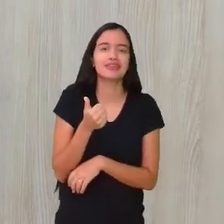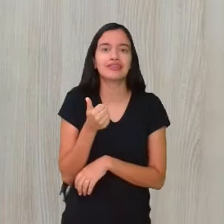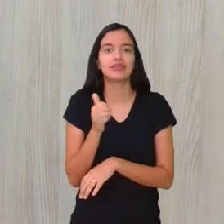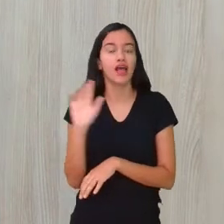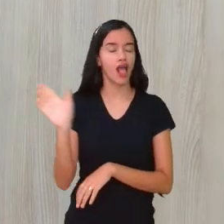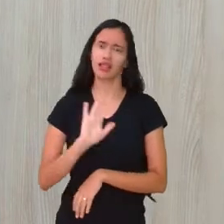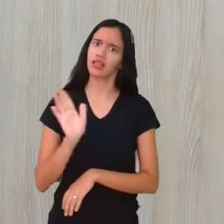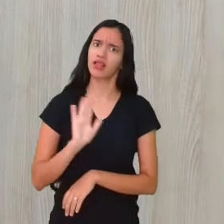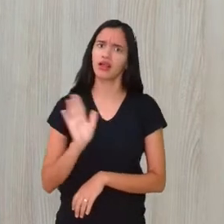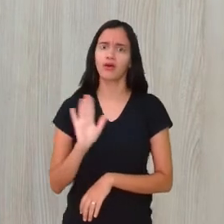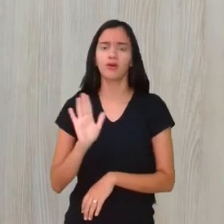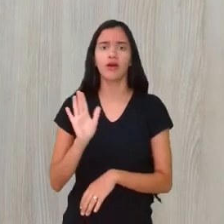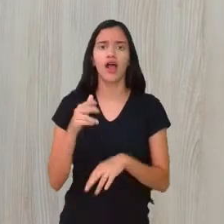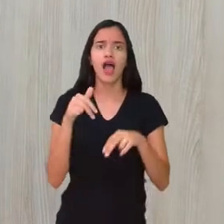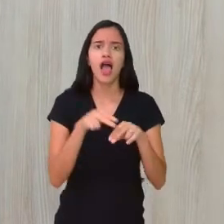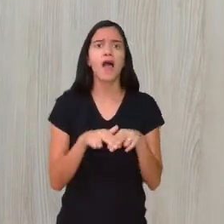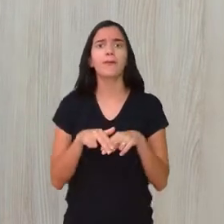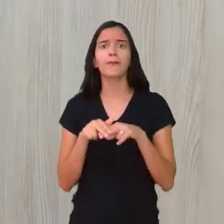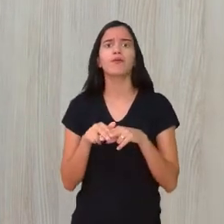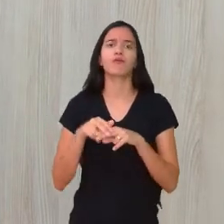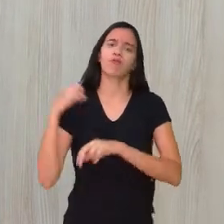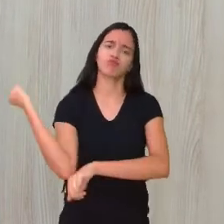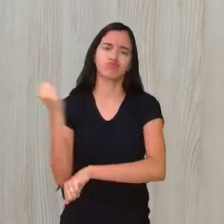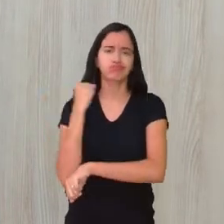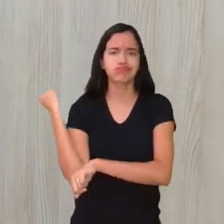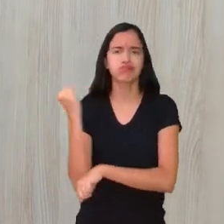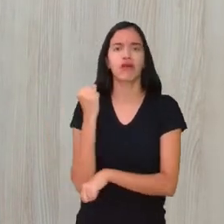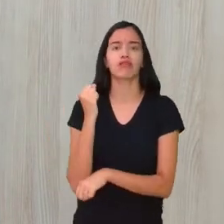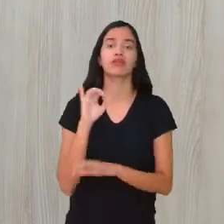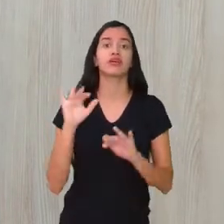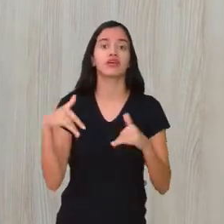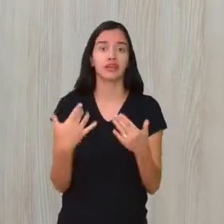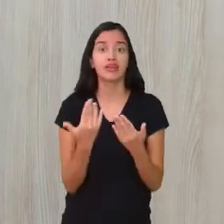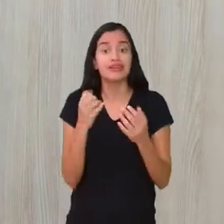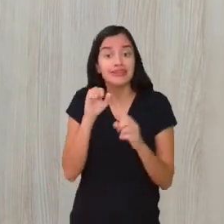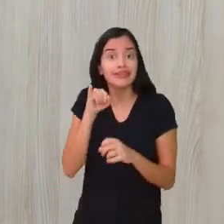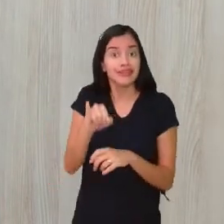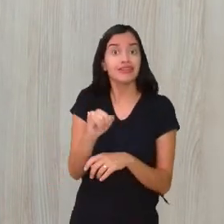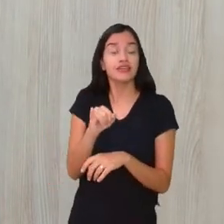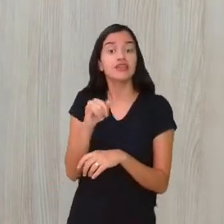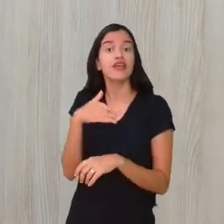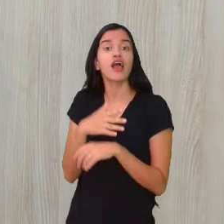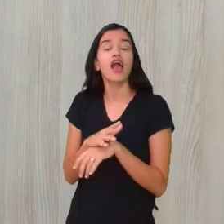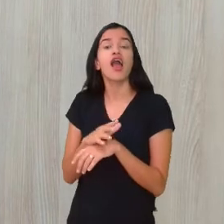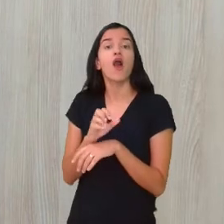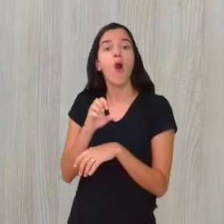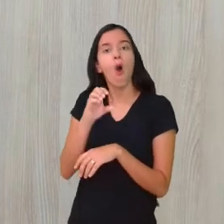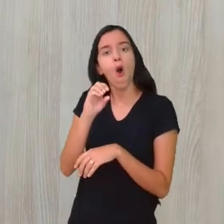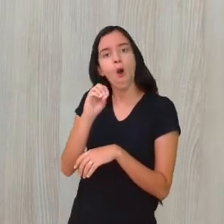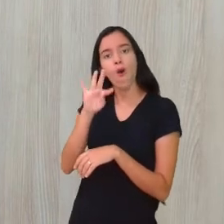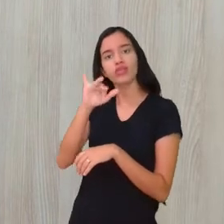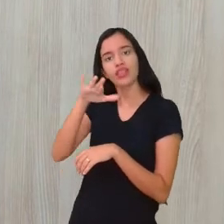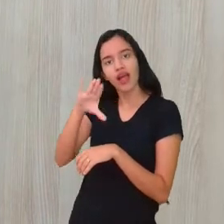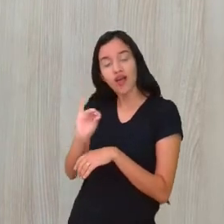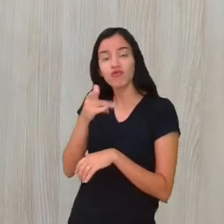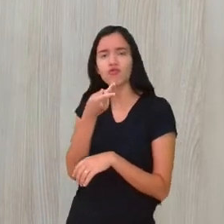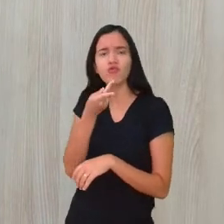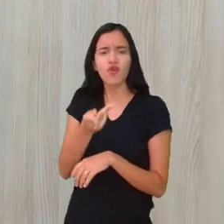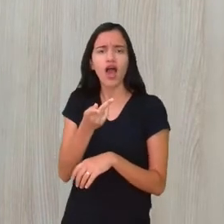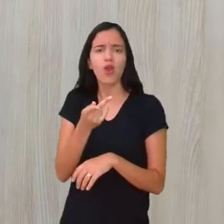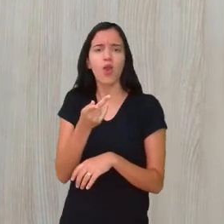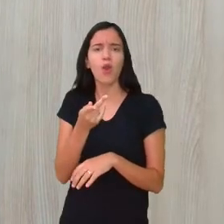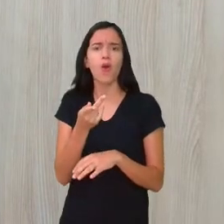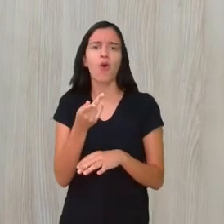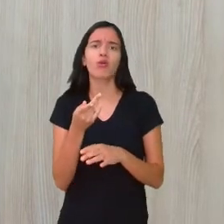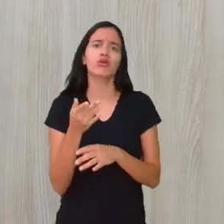tá, não. É por causa da greve. Seu Otávio disse que greve é coisa de vagabundo. Aí seu Otávio